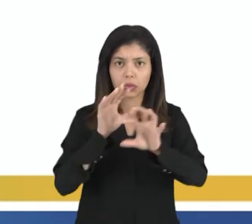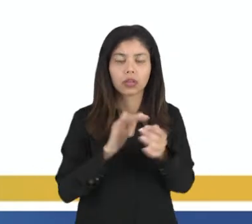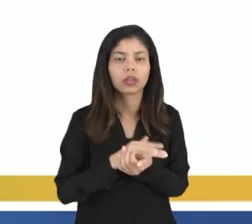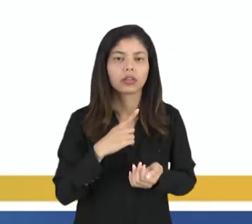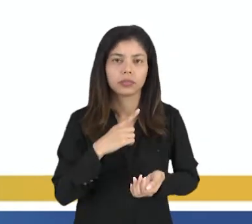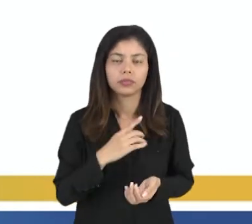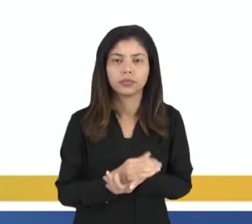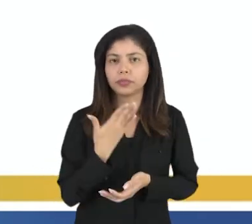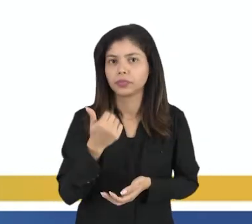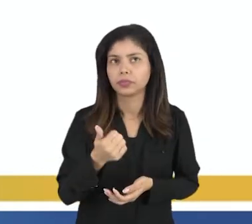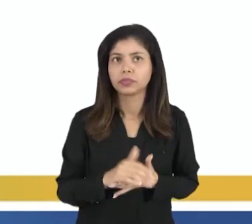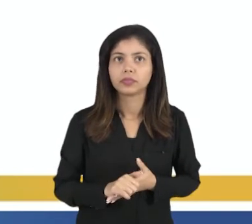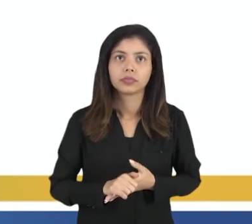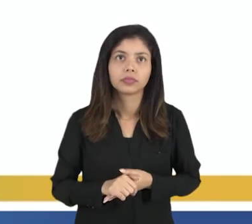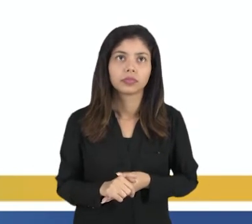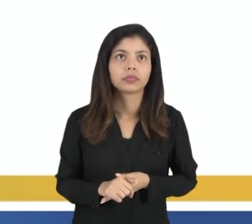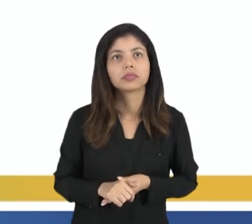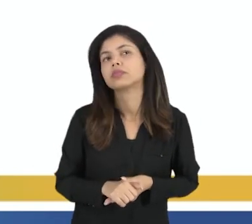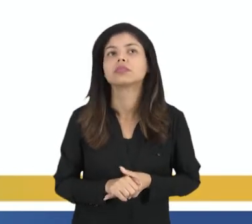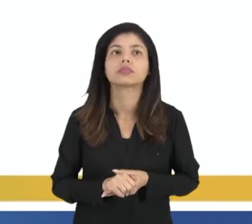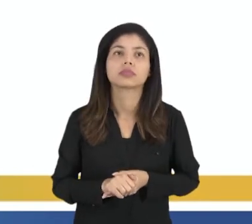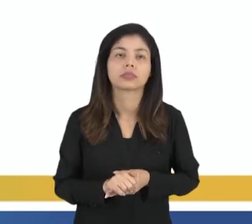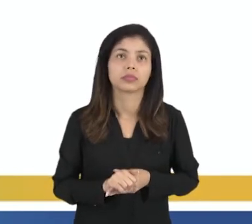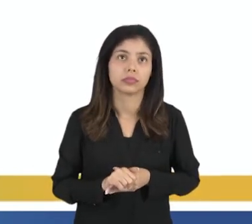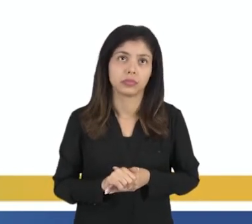desorganização. Tudo bem?